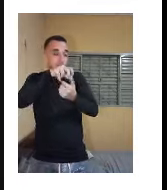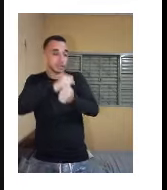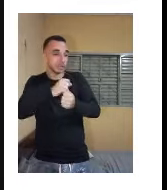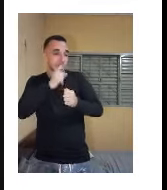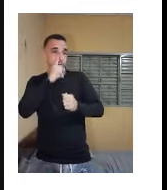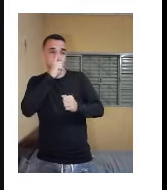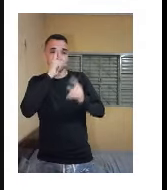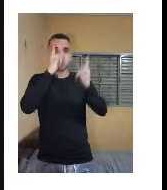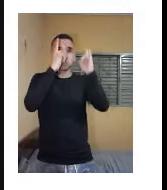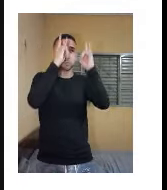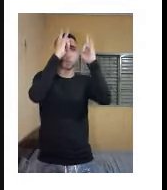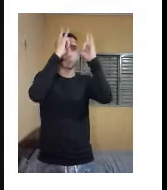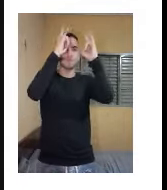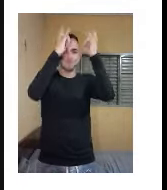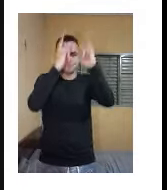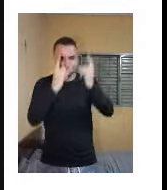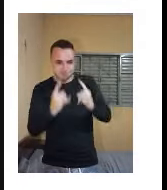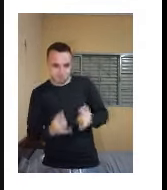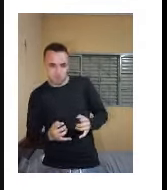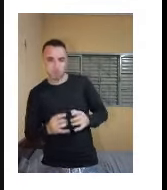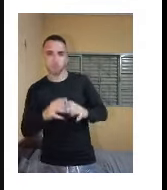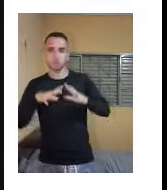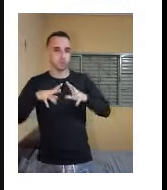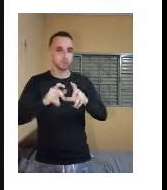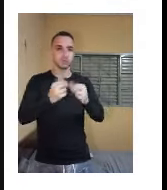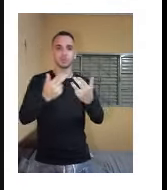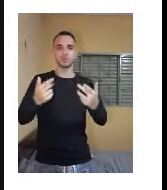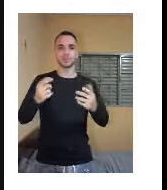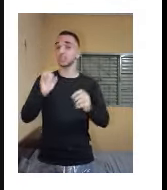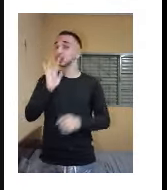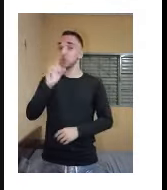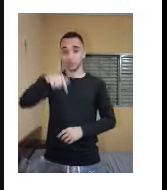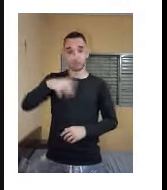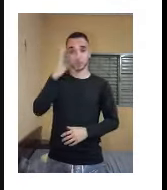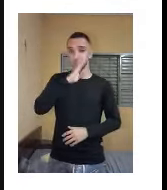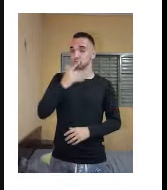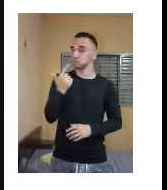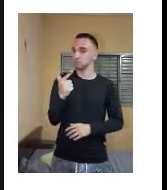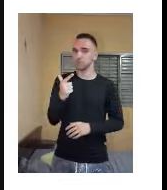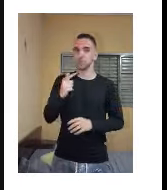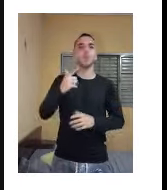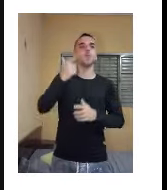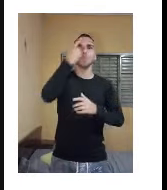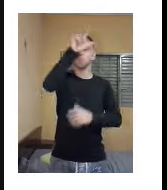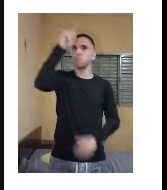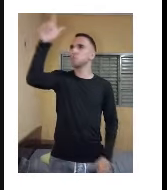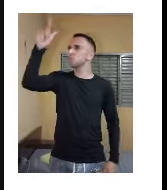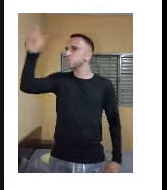no Brasil, a conclusão ela é bastante clara. De alguma maneira, todas as regiões do planeta